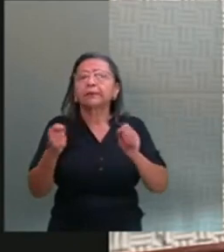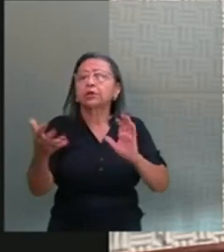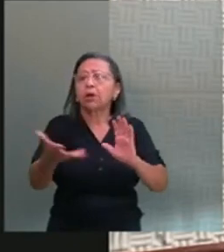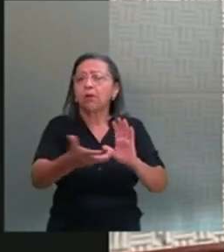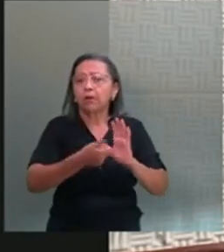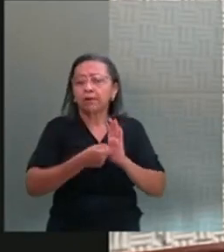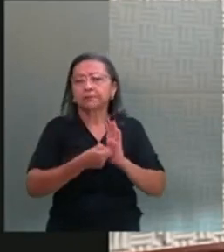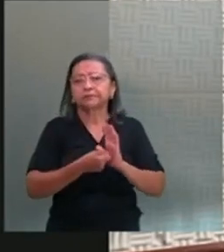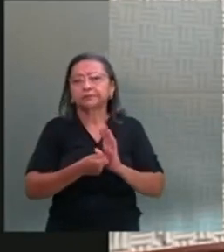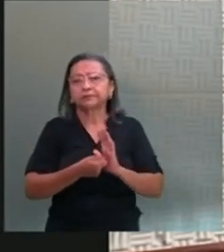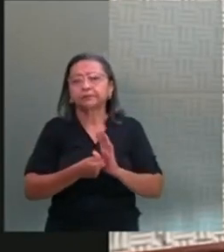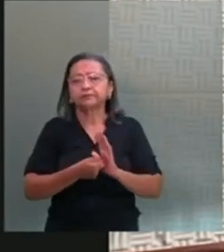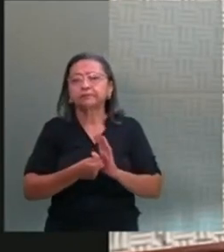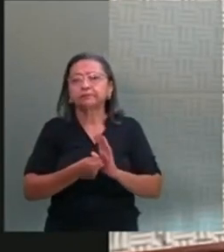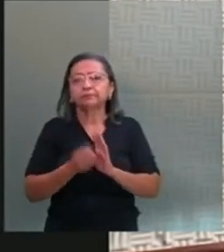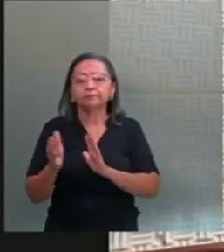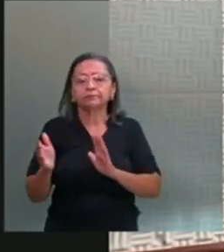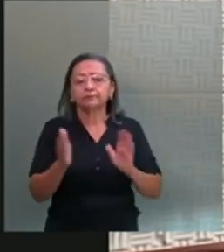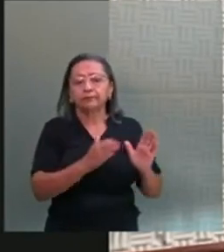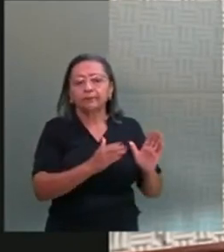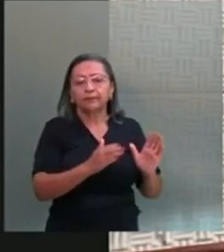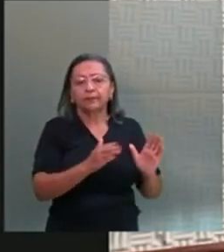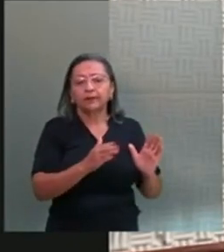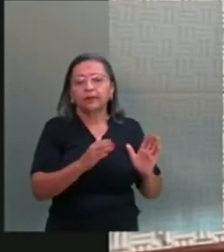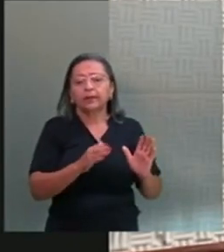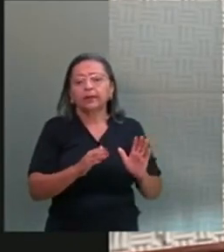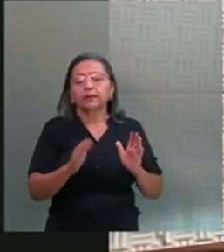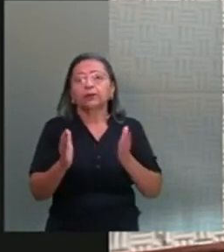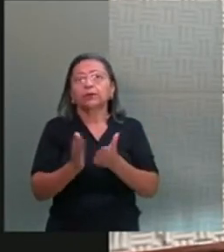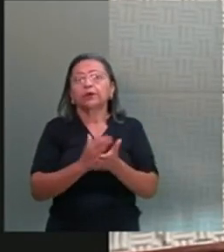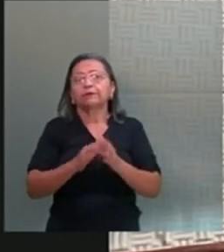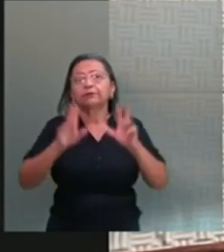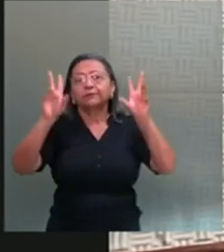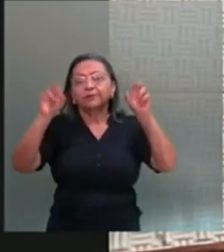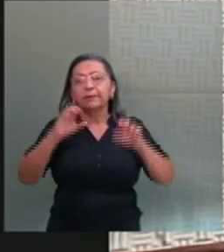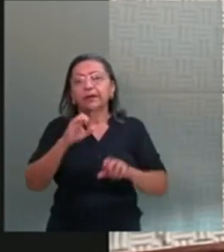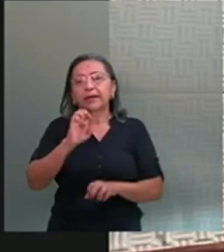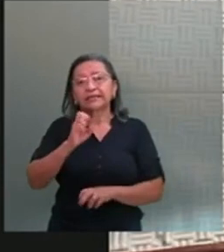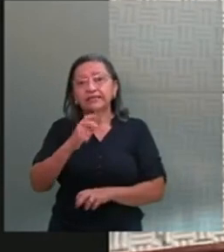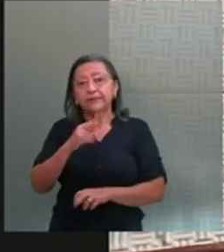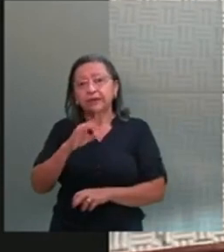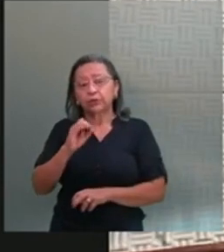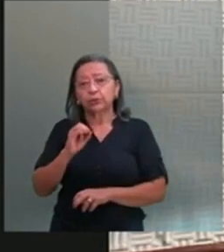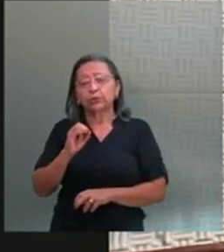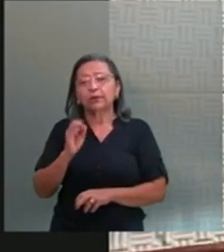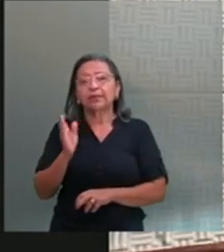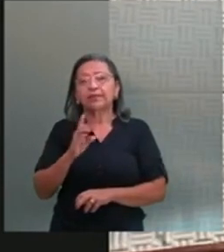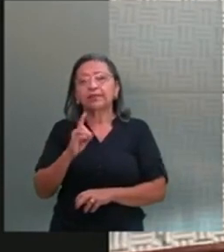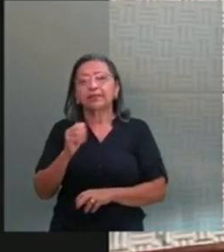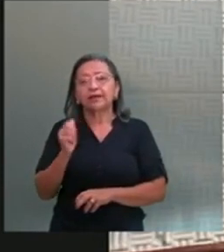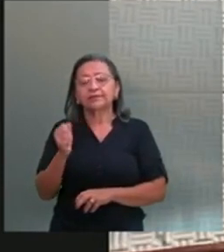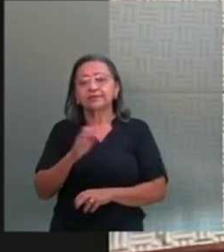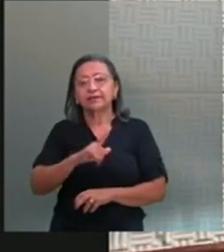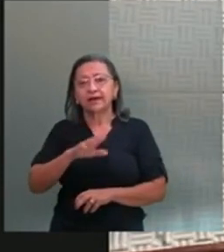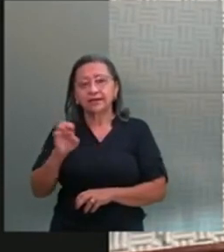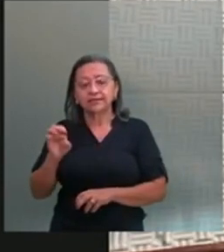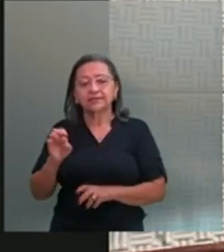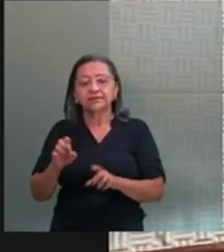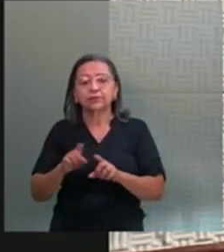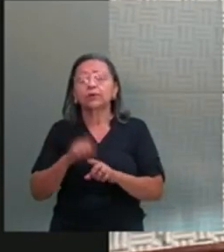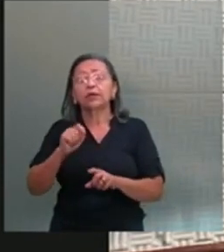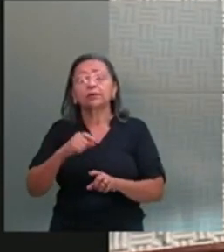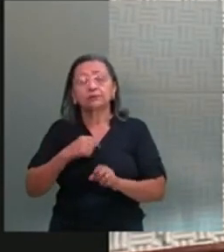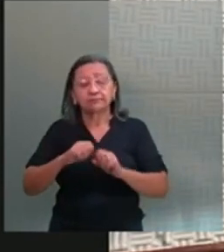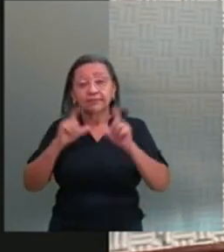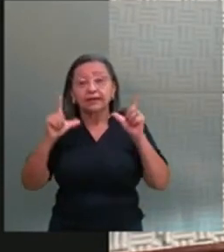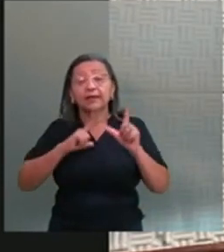qualidade. No seu livro O Espírito das Leis, uma das obras de referência do iluminismo, Montesquieu nos alerta